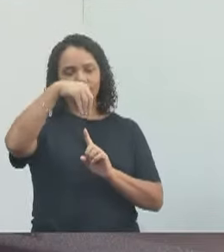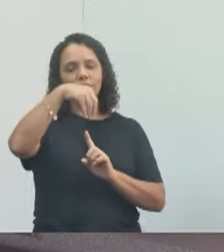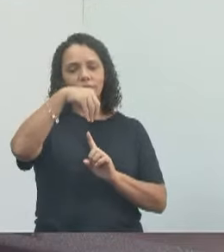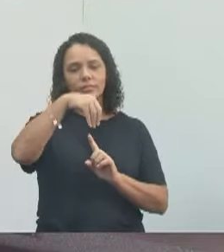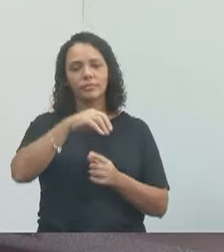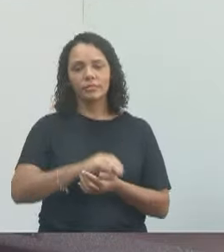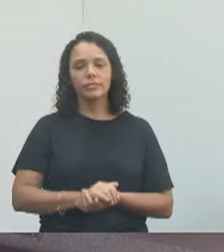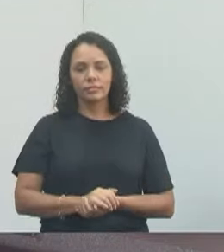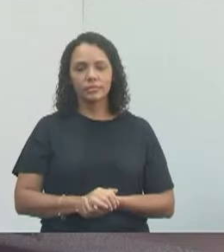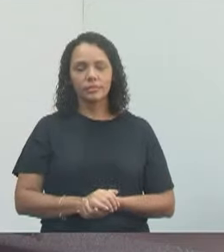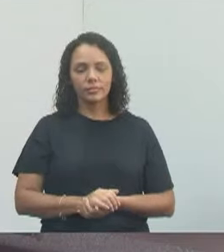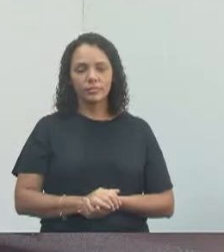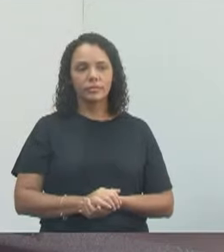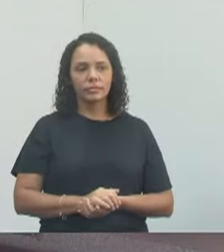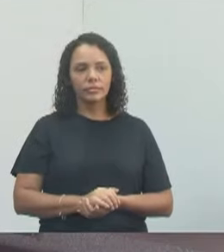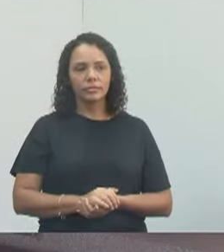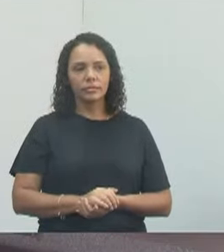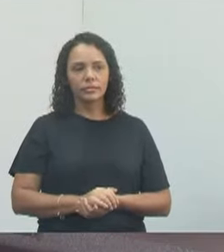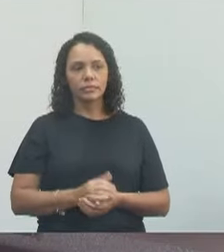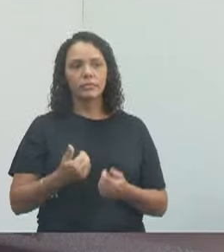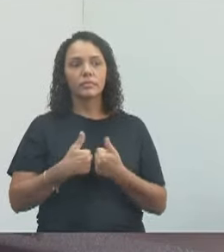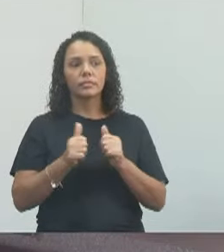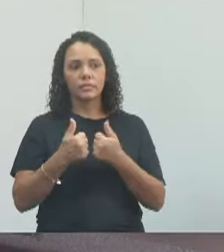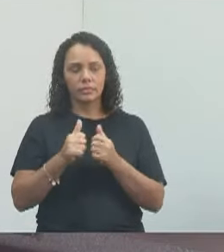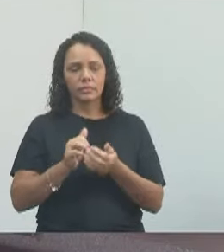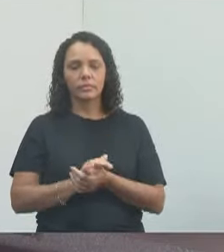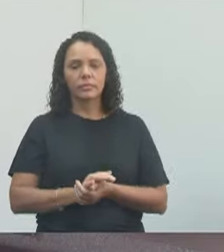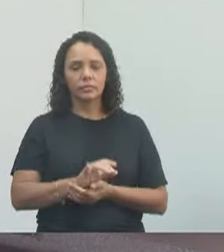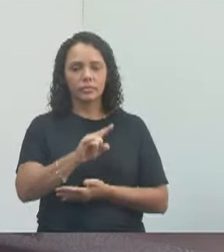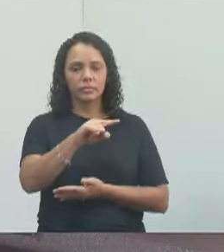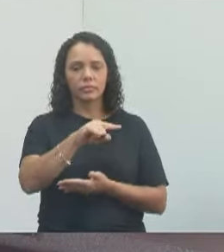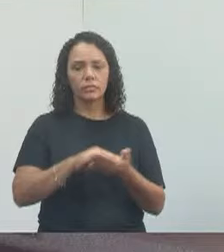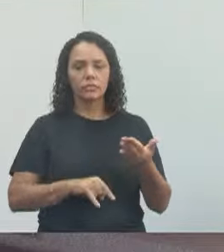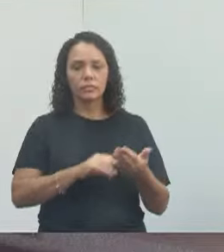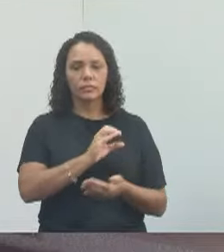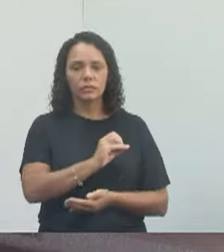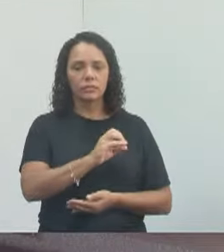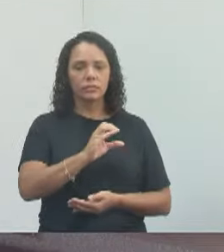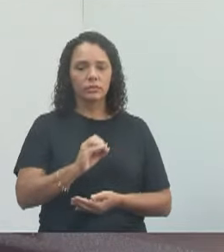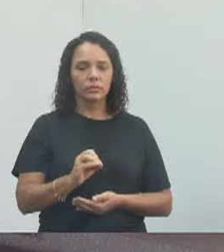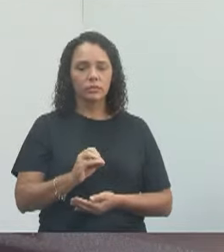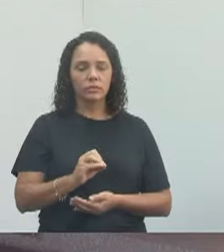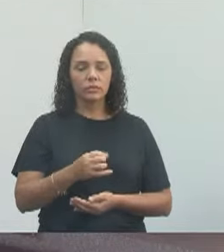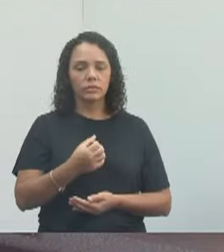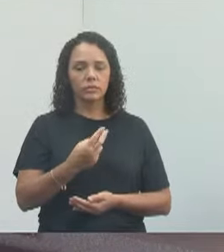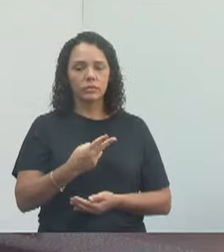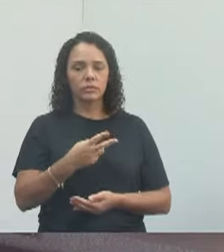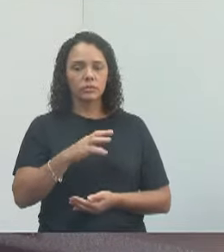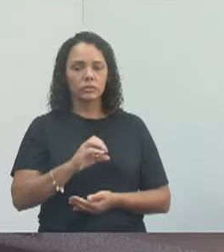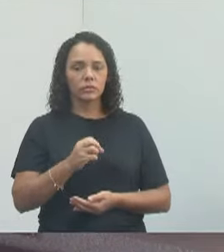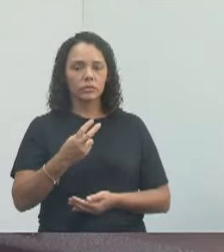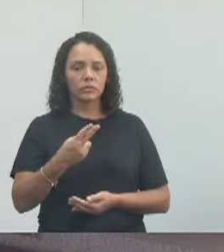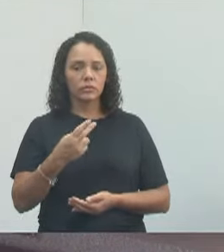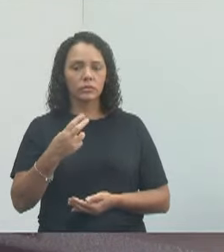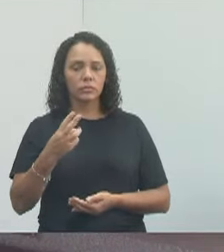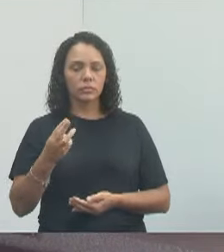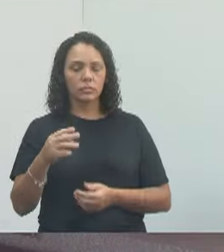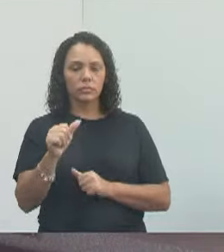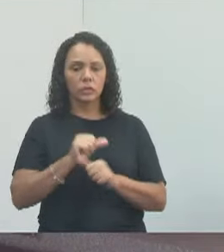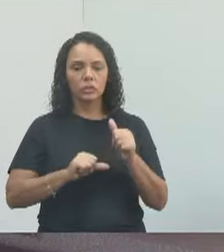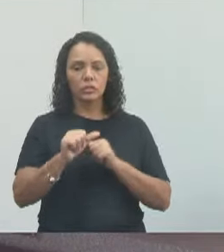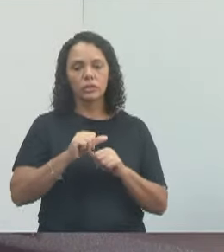protocolo 7600 2023 de 29/6 2023 alteração de trânsito resposta